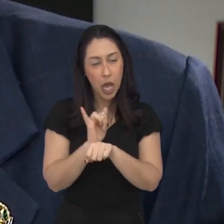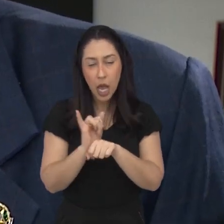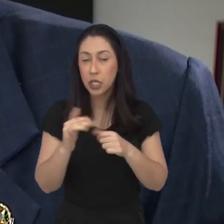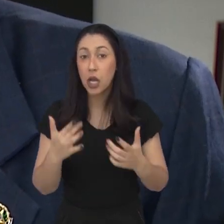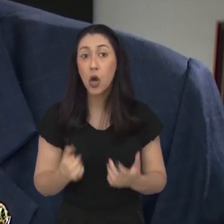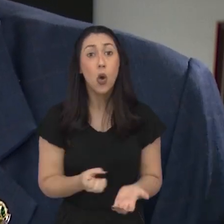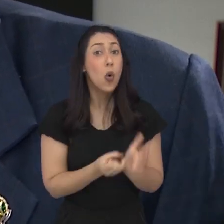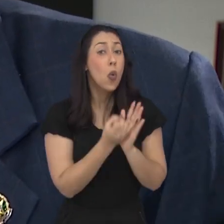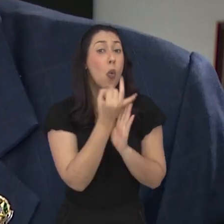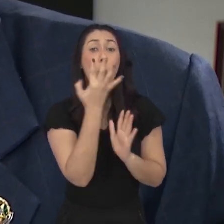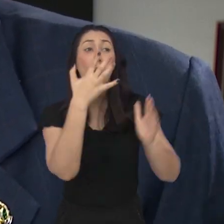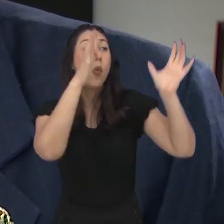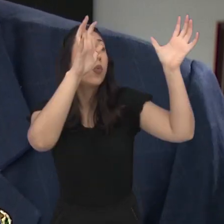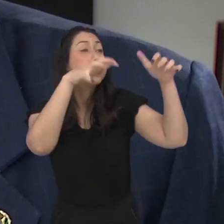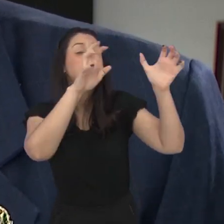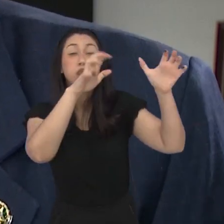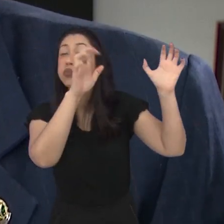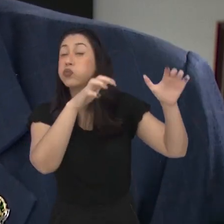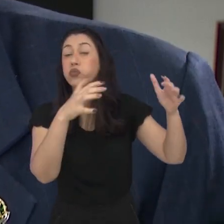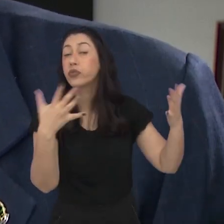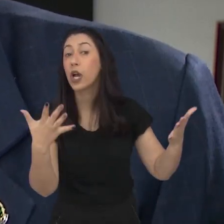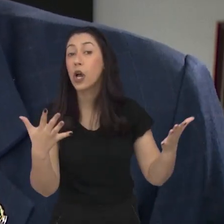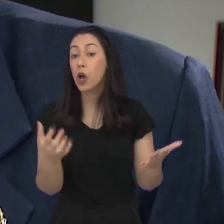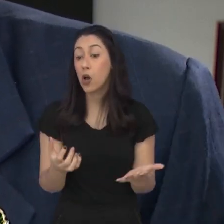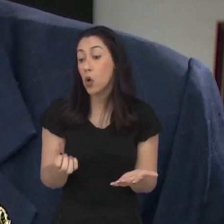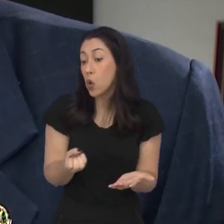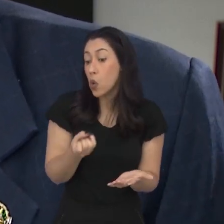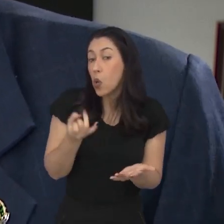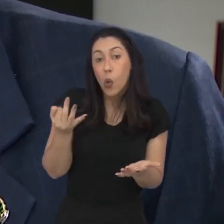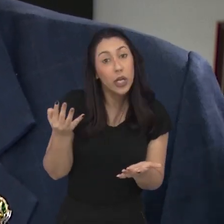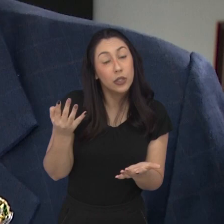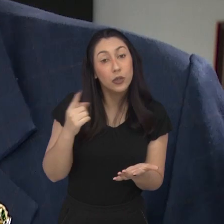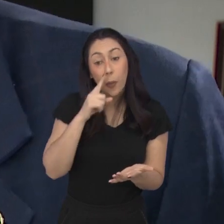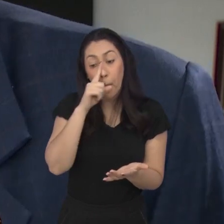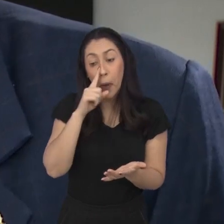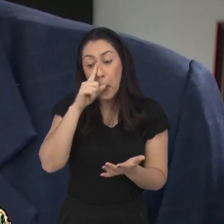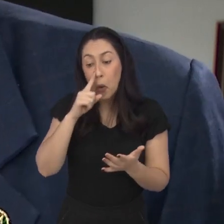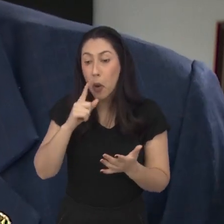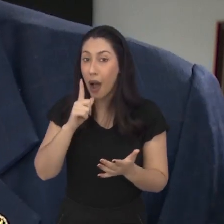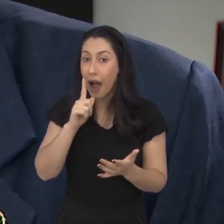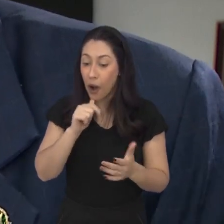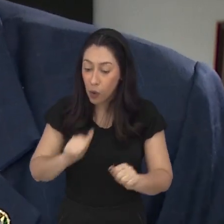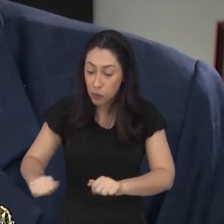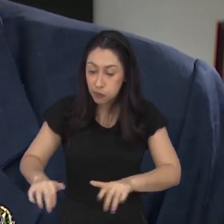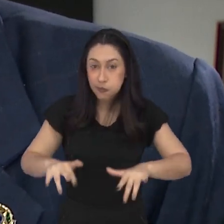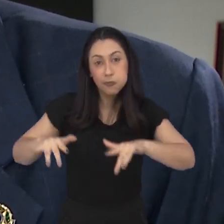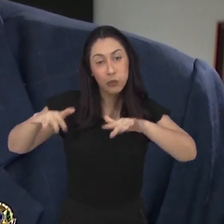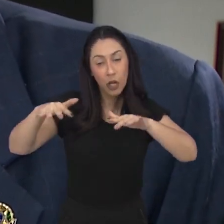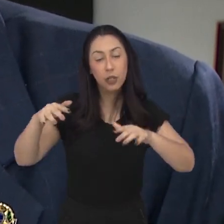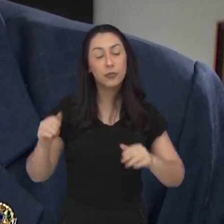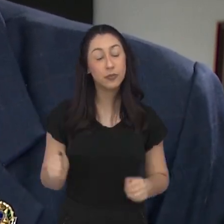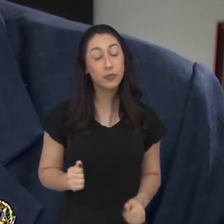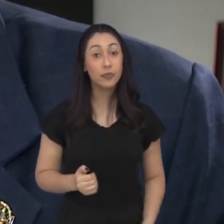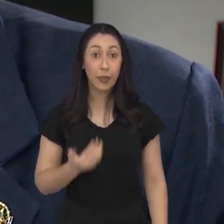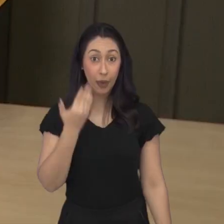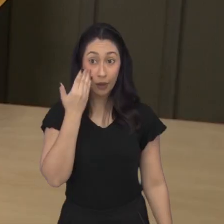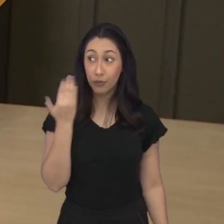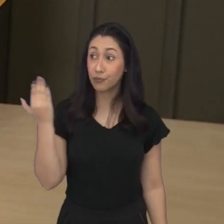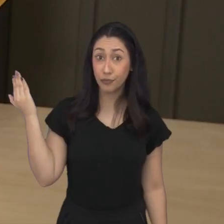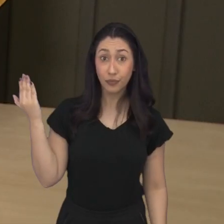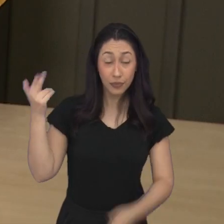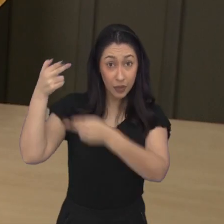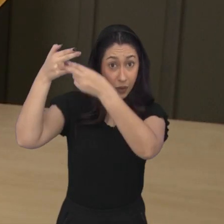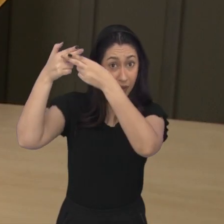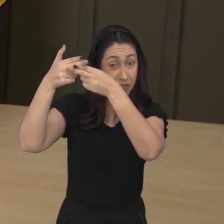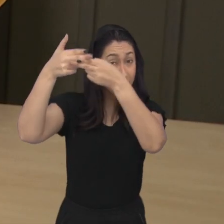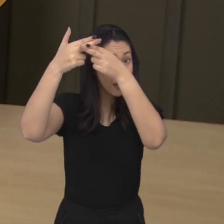modelos meteorológicos, a quantidade de chuva, a quantidade de alagamentos e aí por aí adiante. E são